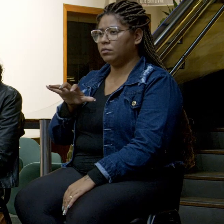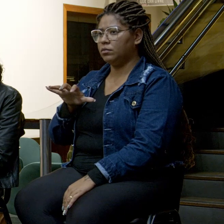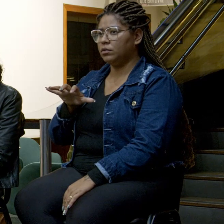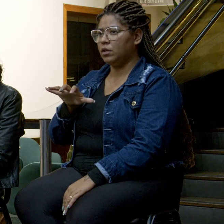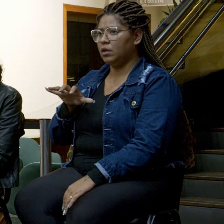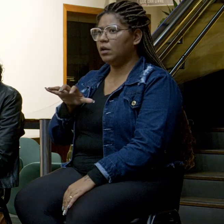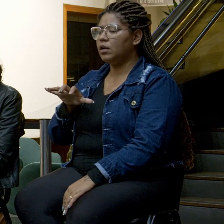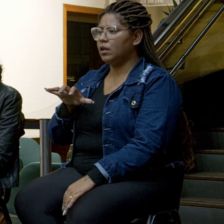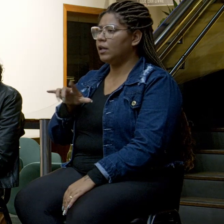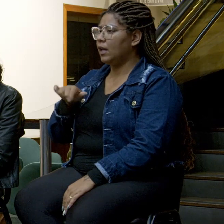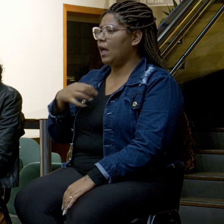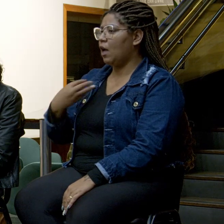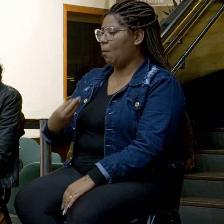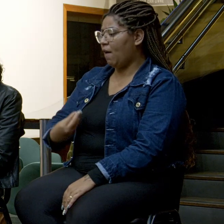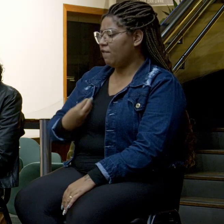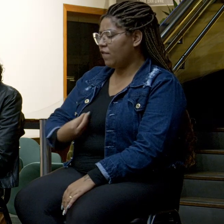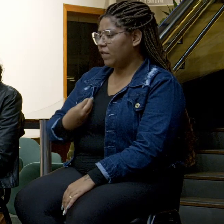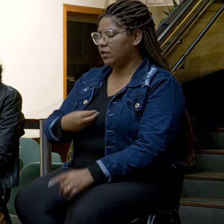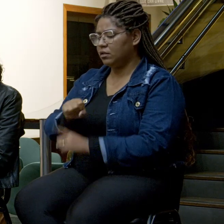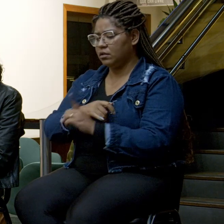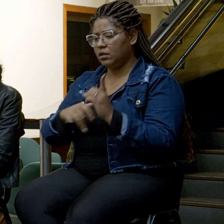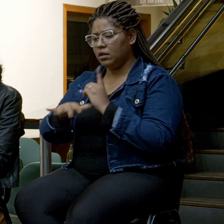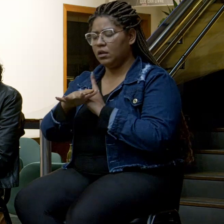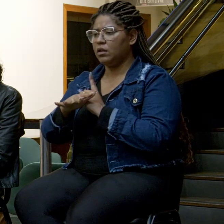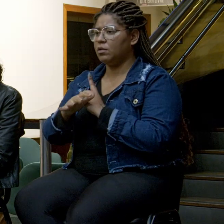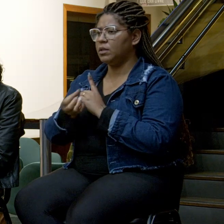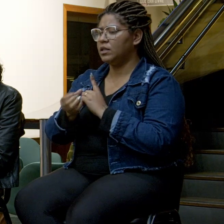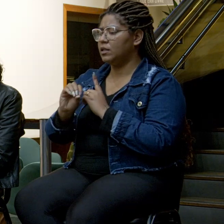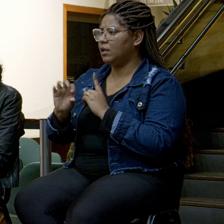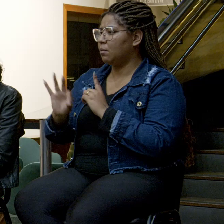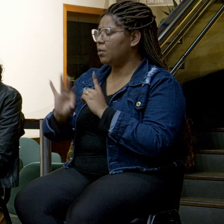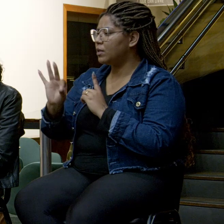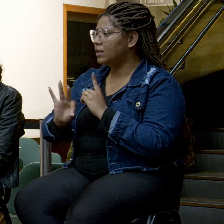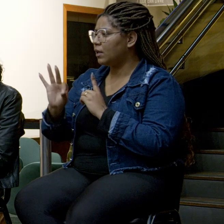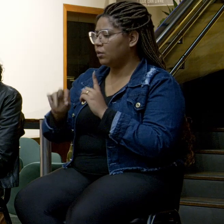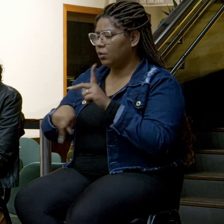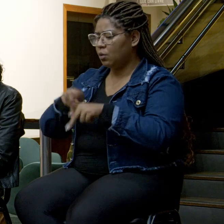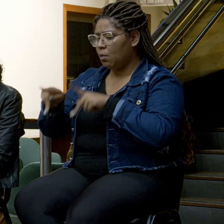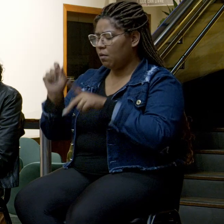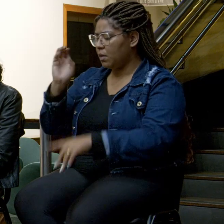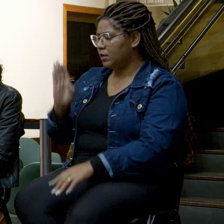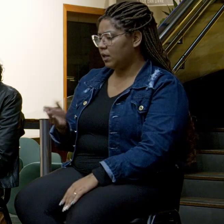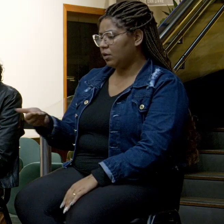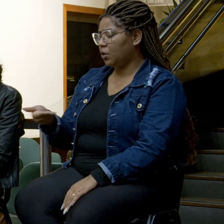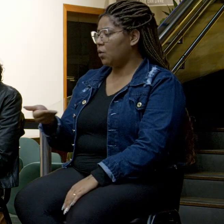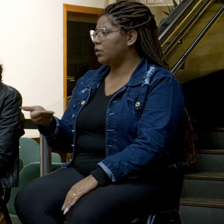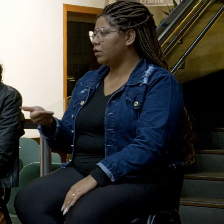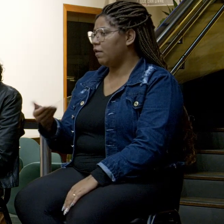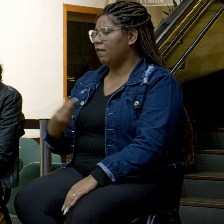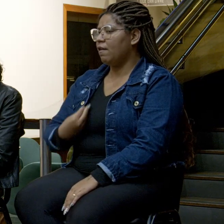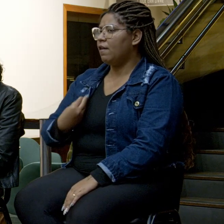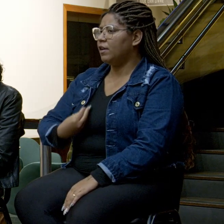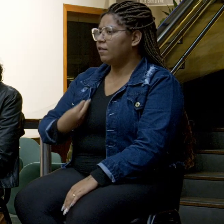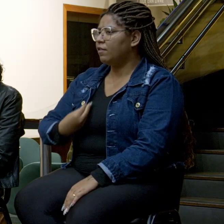desestruturação de um tecido social, né? Desses 60%, por exemplo, da população brasileira que hoje vive